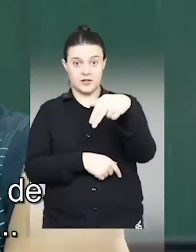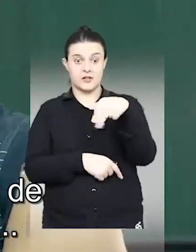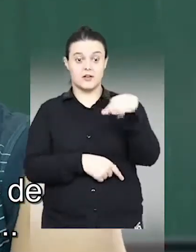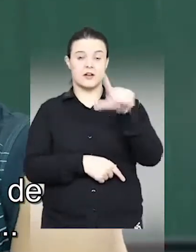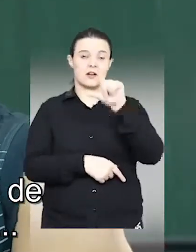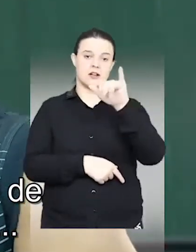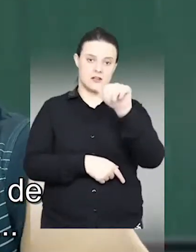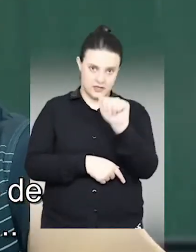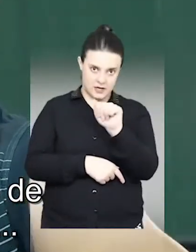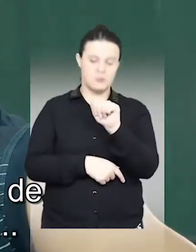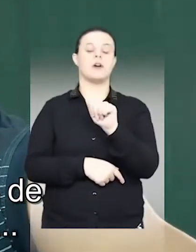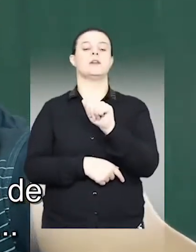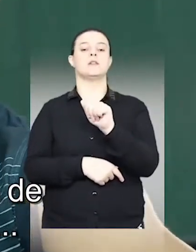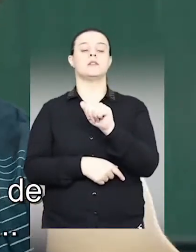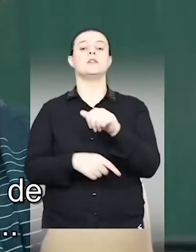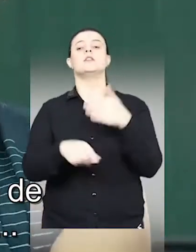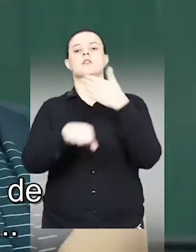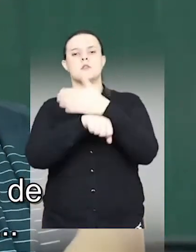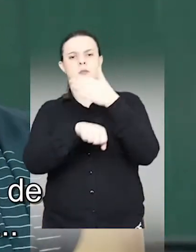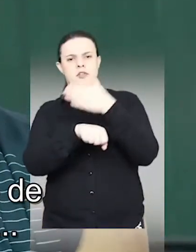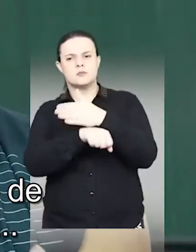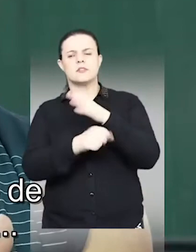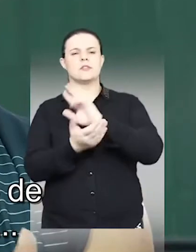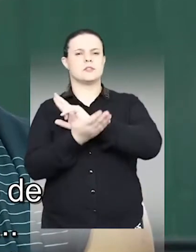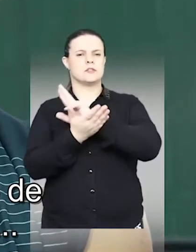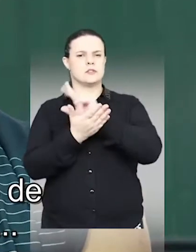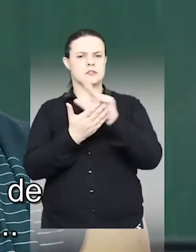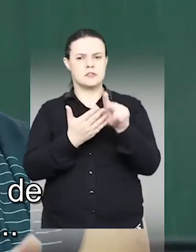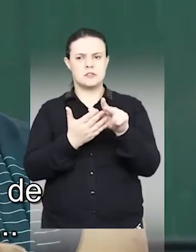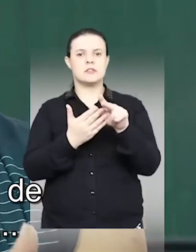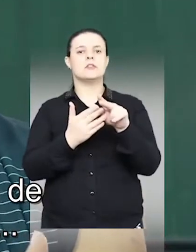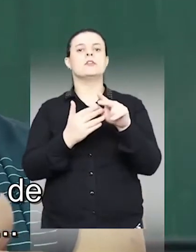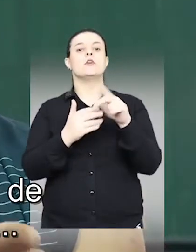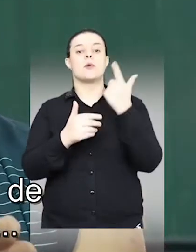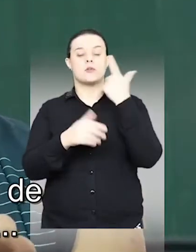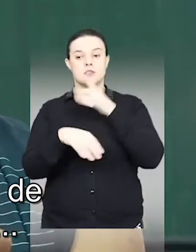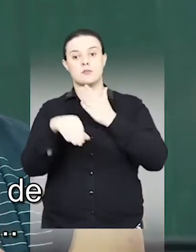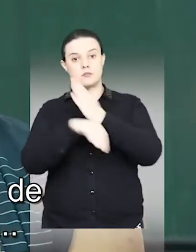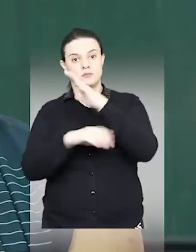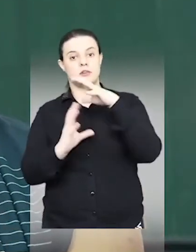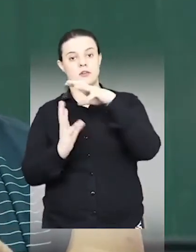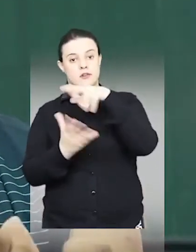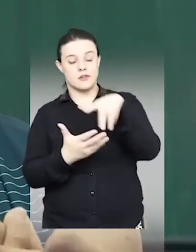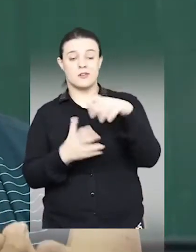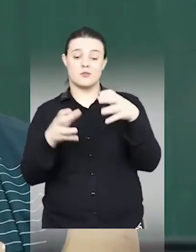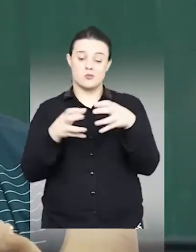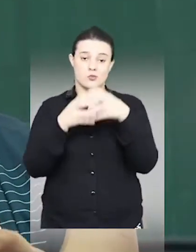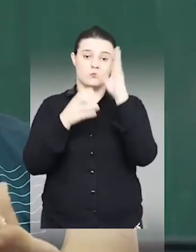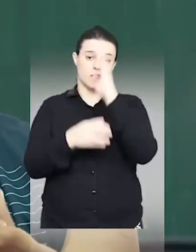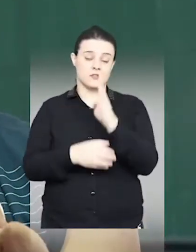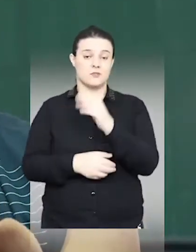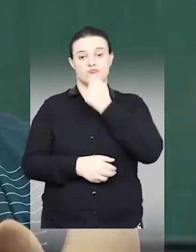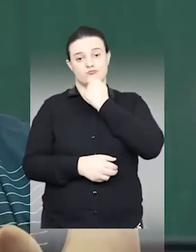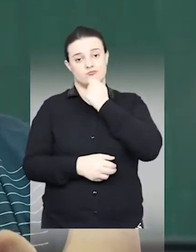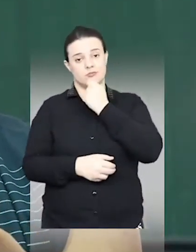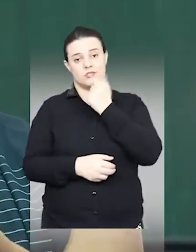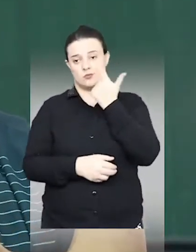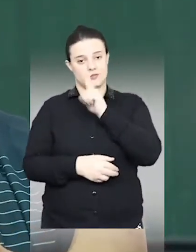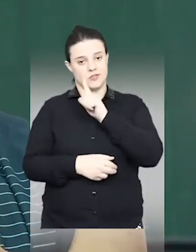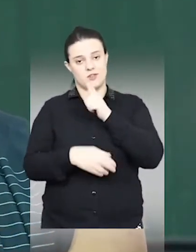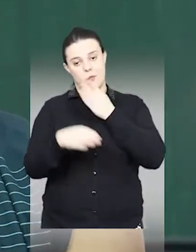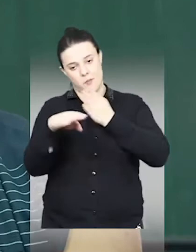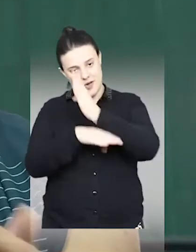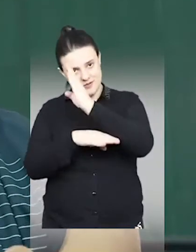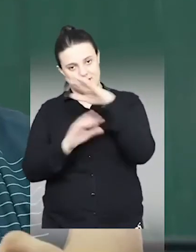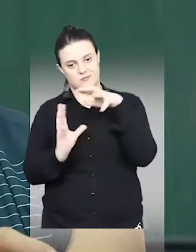Pan-Americano de Lima. Participação em qualificatória para o Mundial. Infelizmente a seleção ainda não conseguiu jogar um